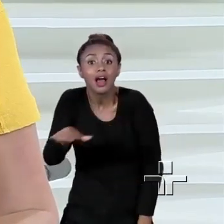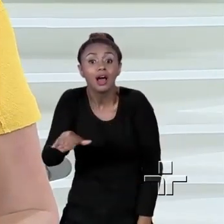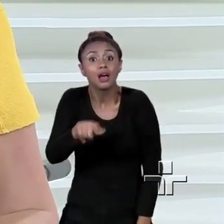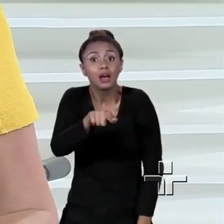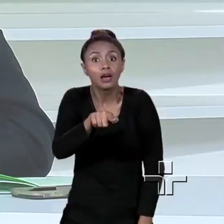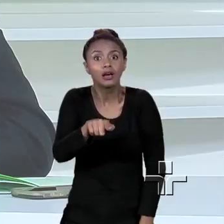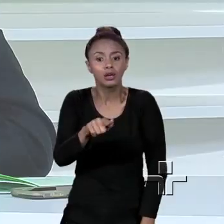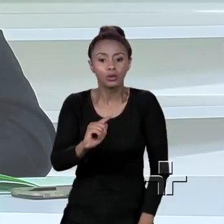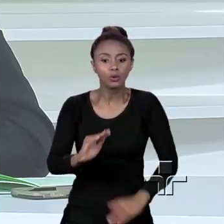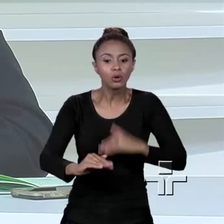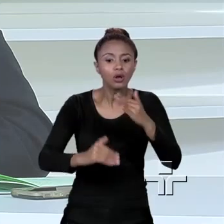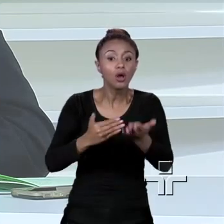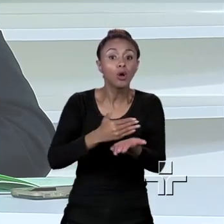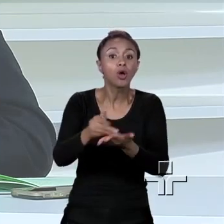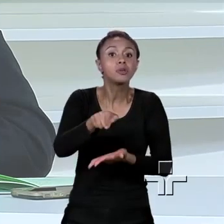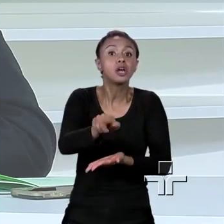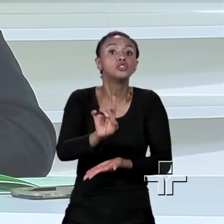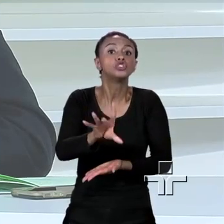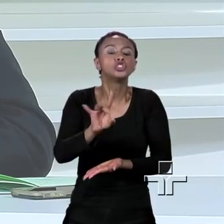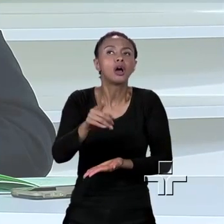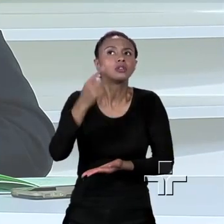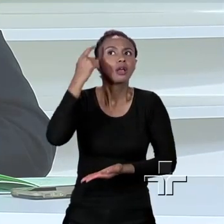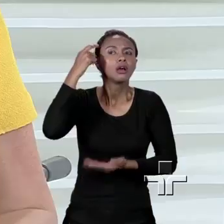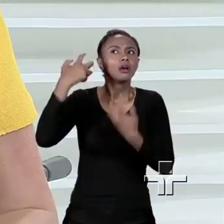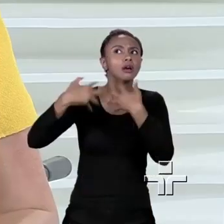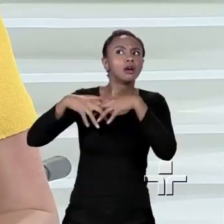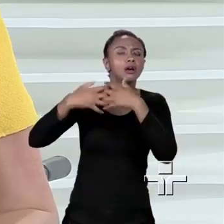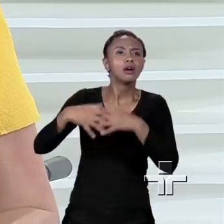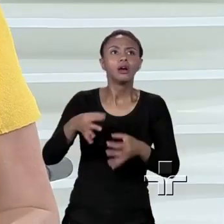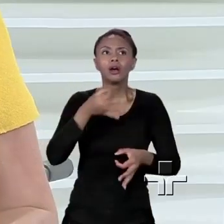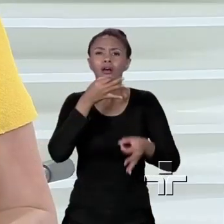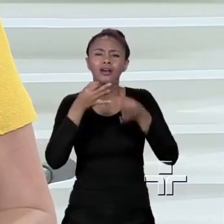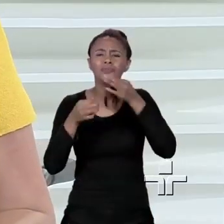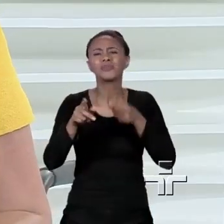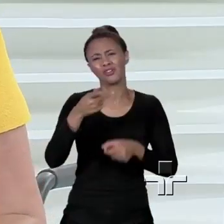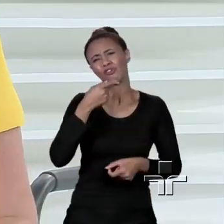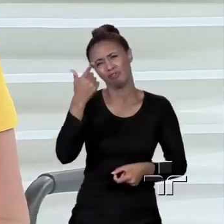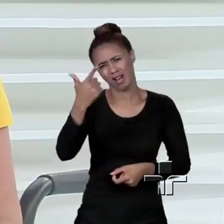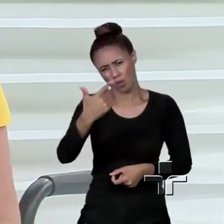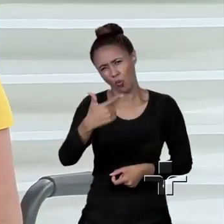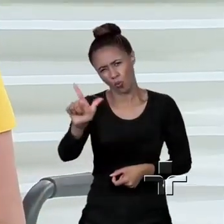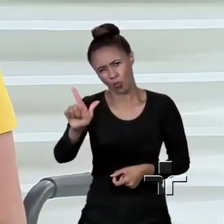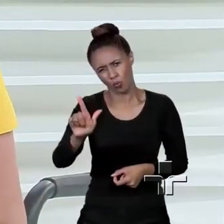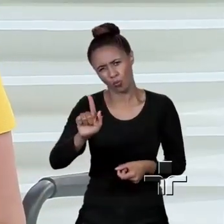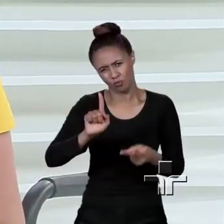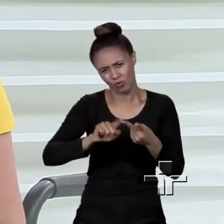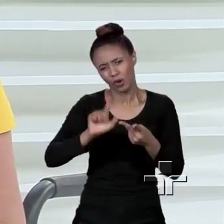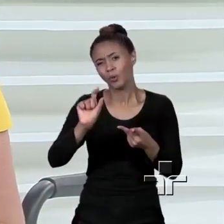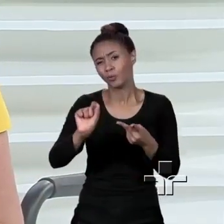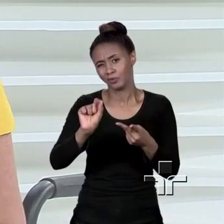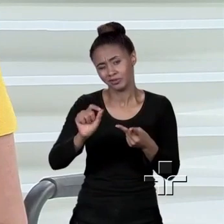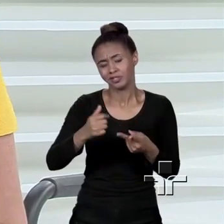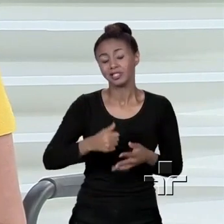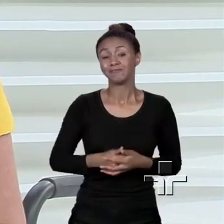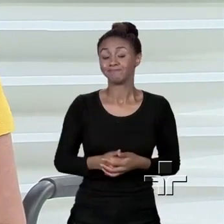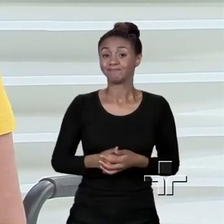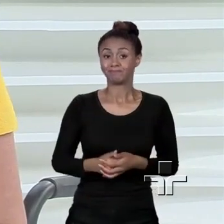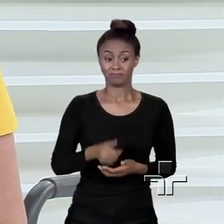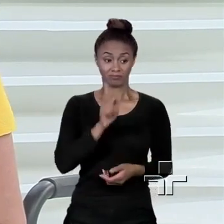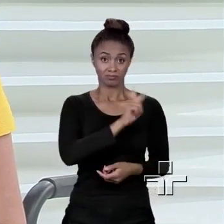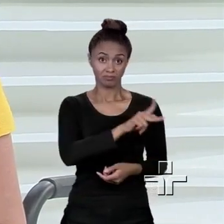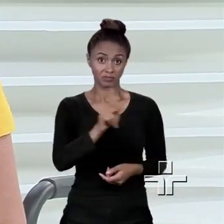construir uma massa crítica e questione. João, eu vou te falar mais uma coisa. Os